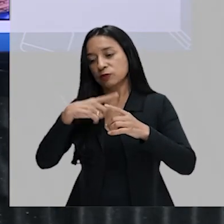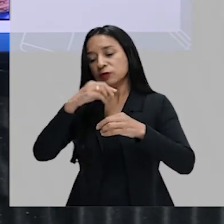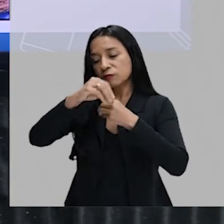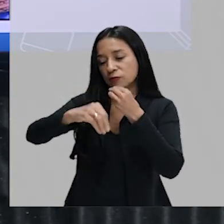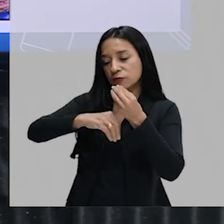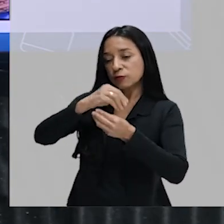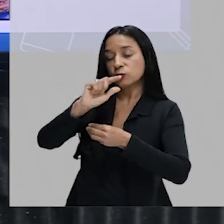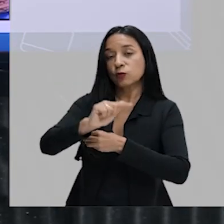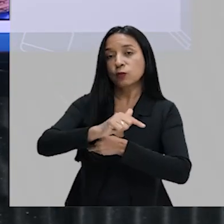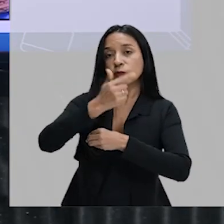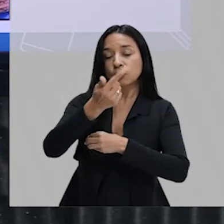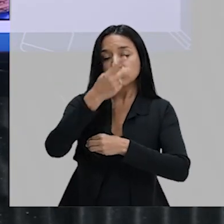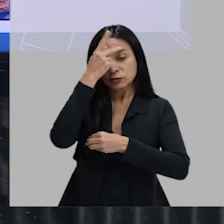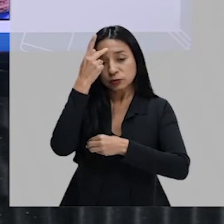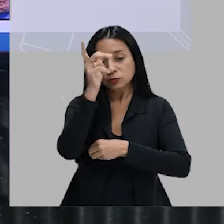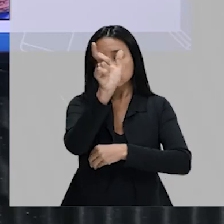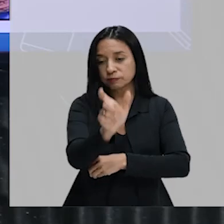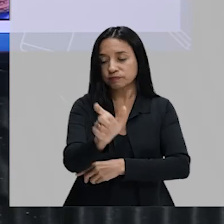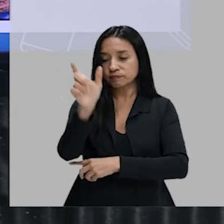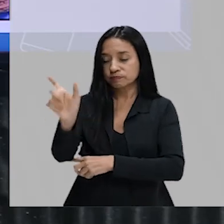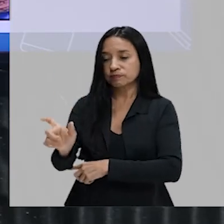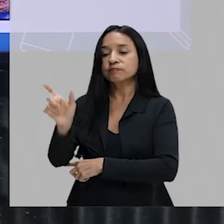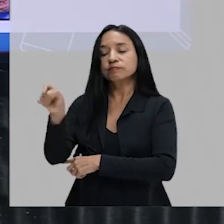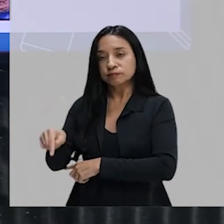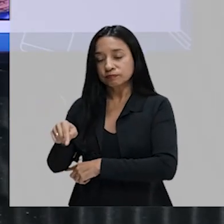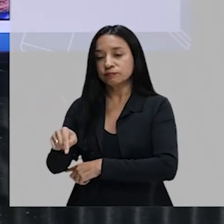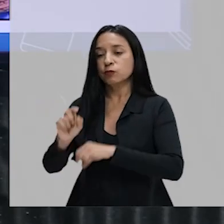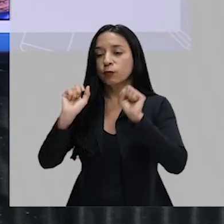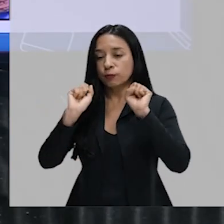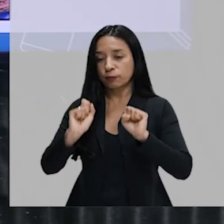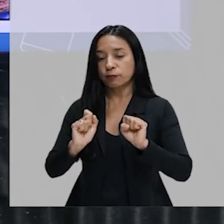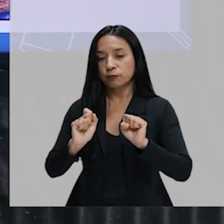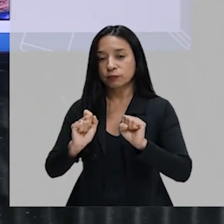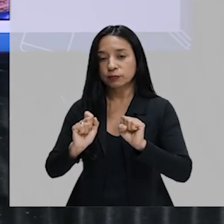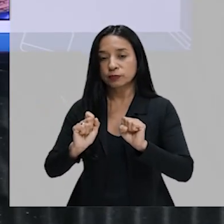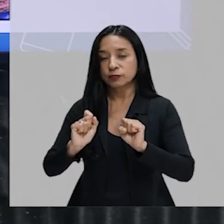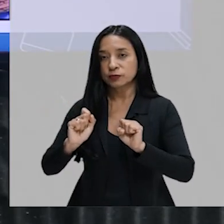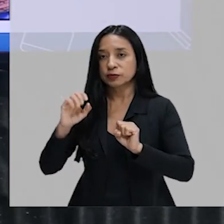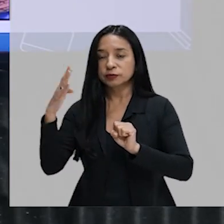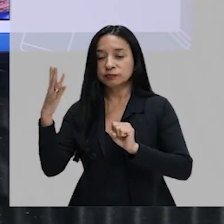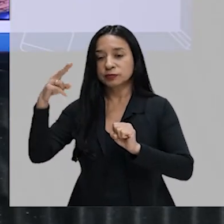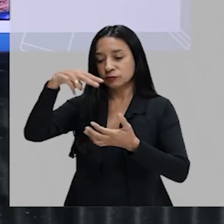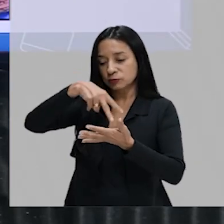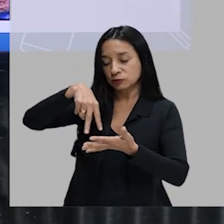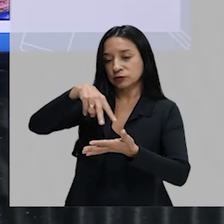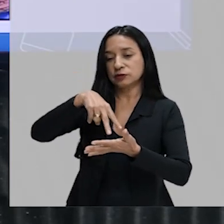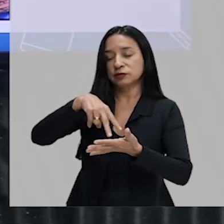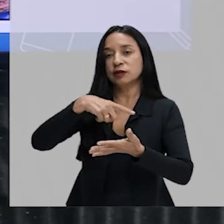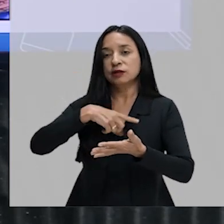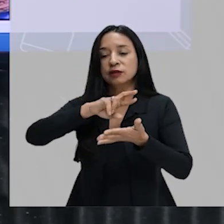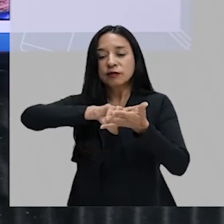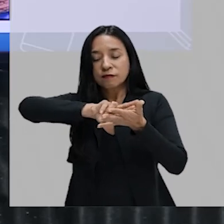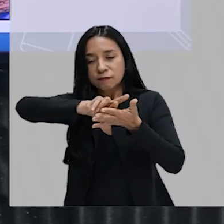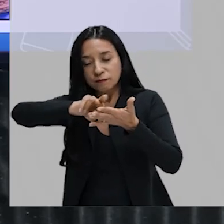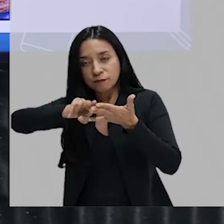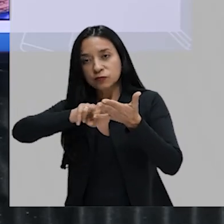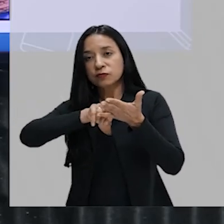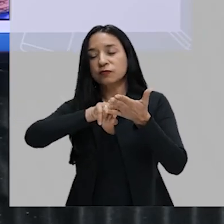de transe. Mais uma vez aqui aparece transcendendo o ego, transcender, ultrapassar essa